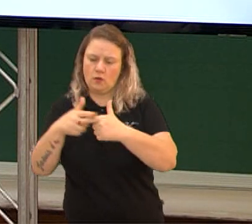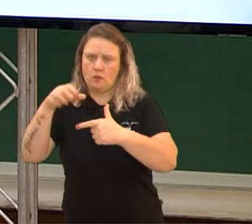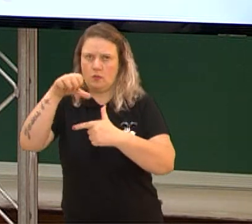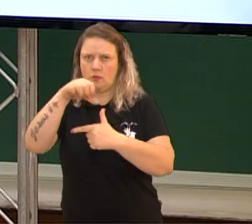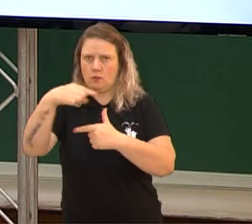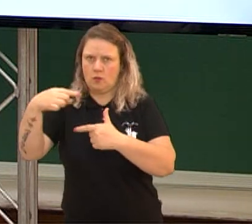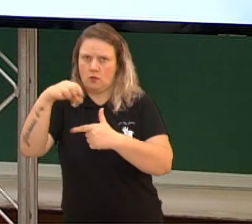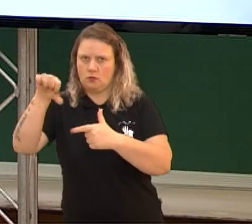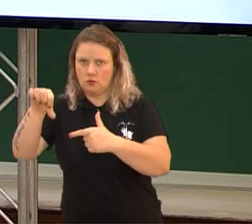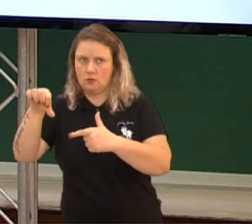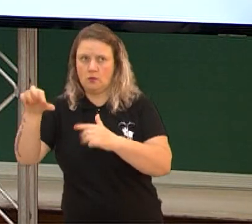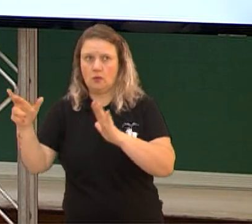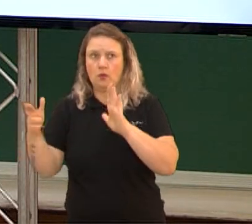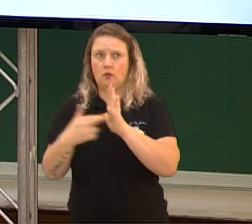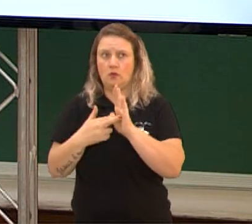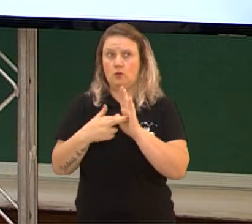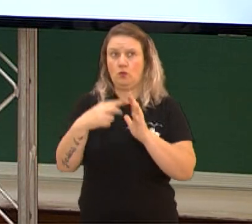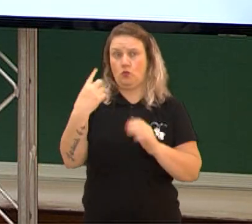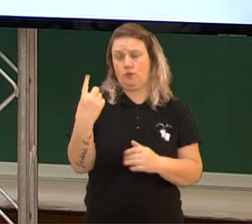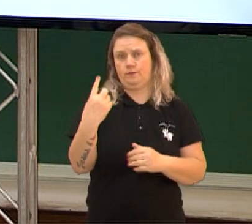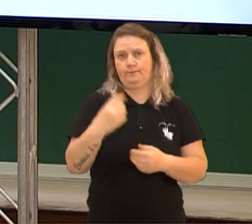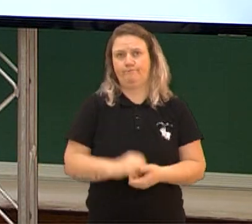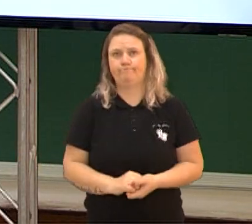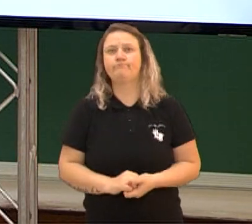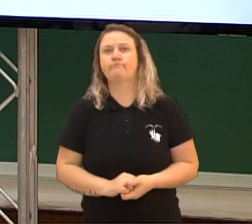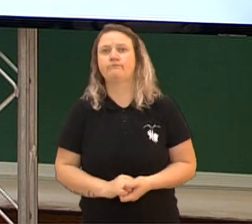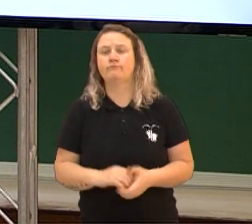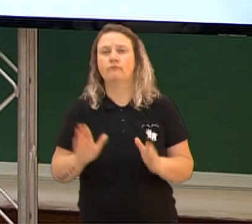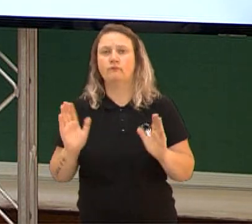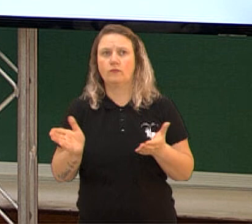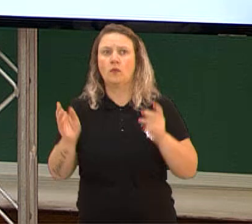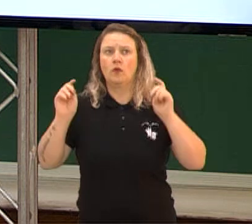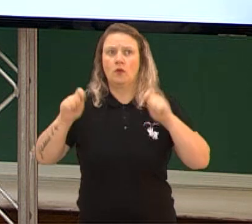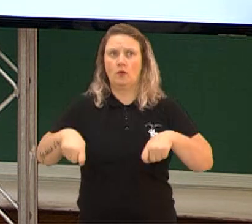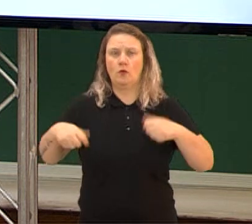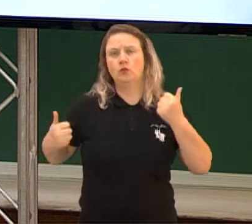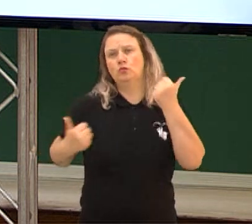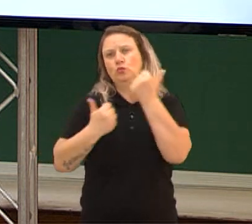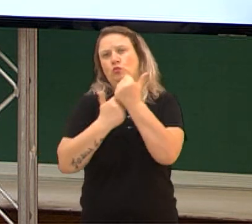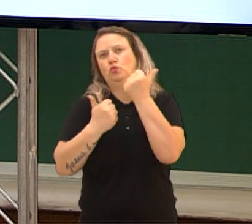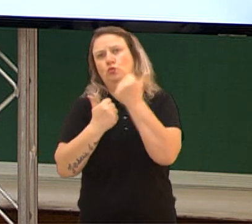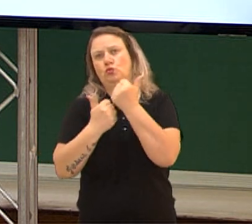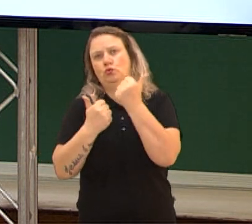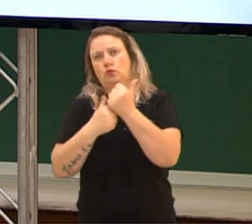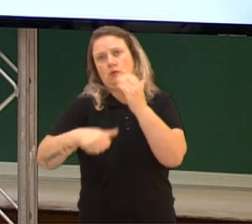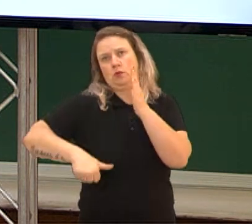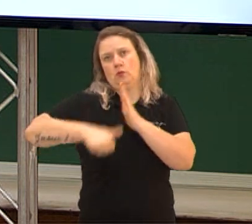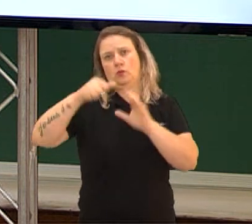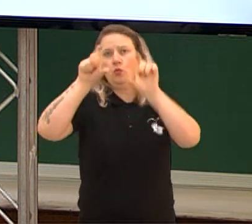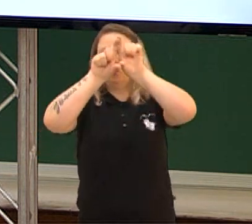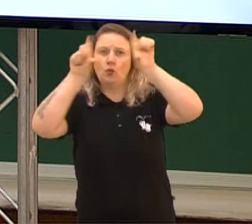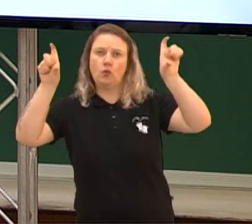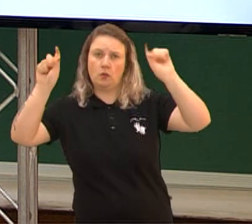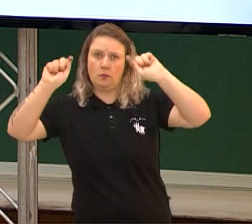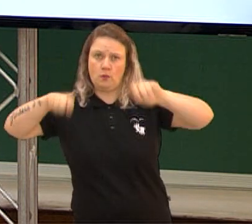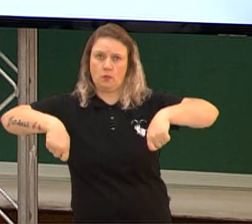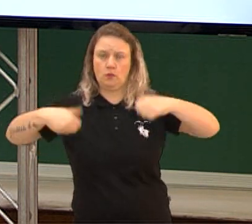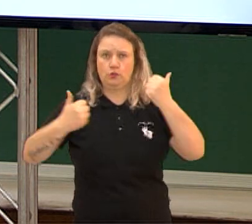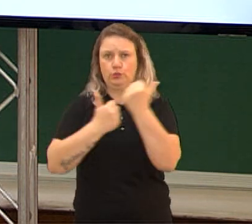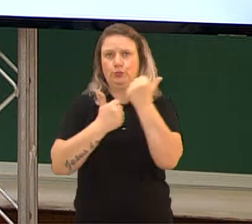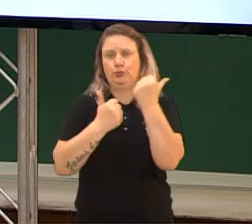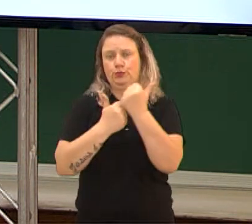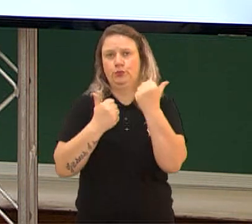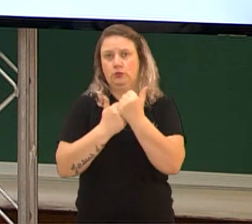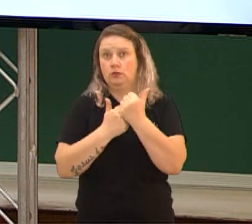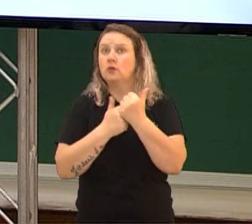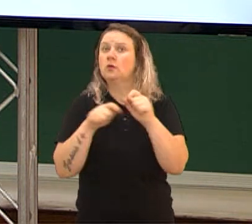posso substituir aqui na segunda equação da primeira, posso substituir aqui na primeira equação, posso substituir nessa equação que